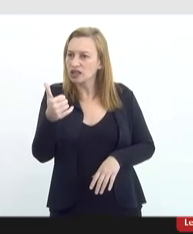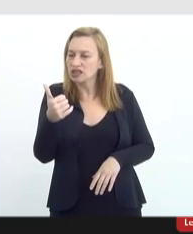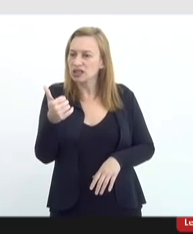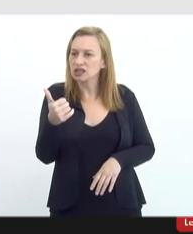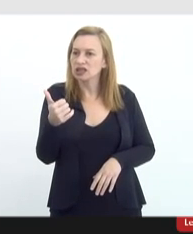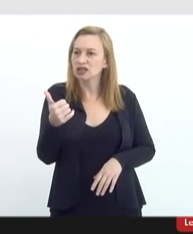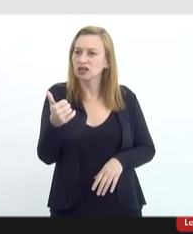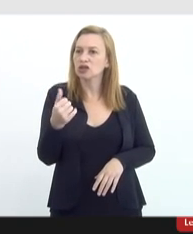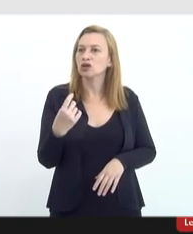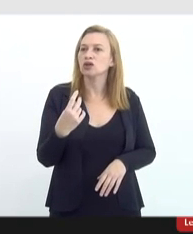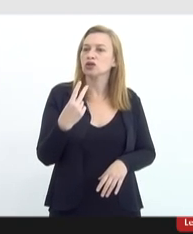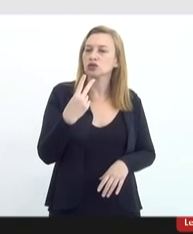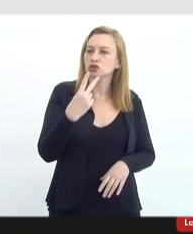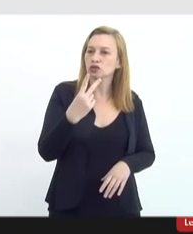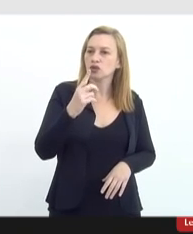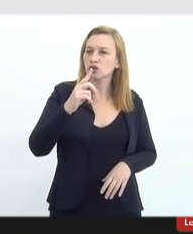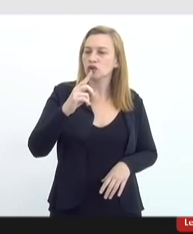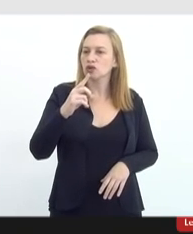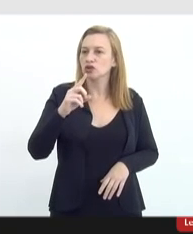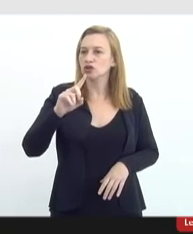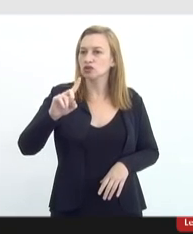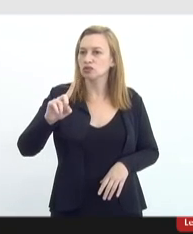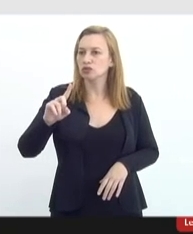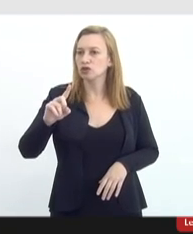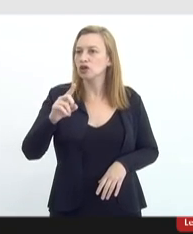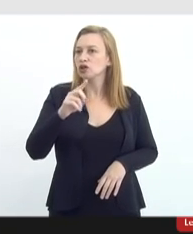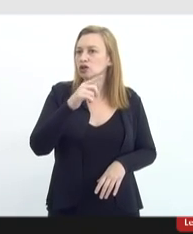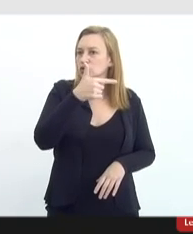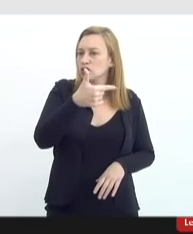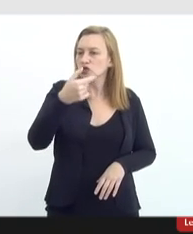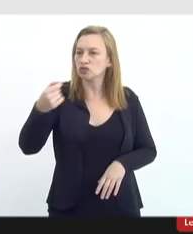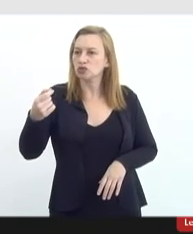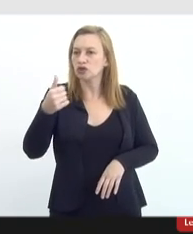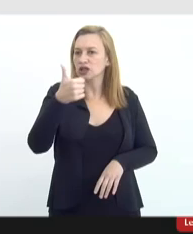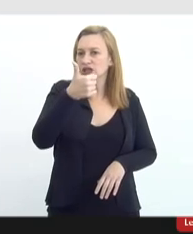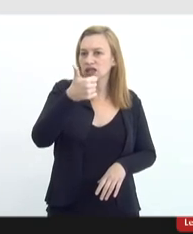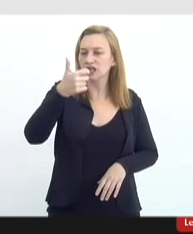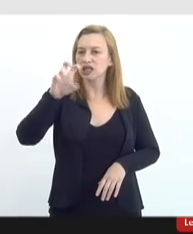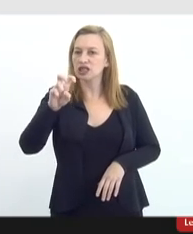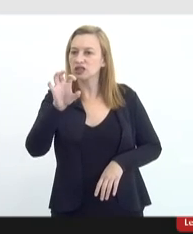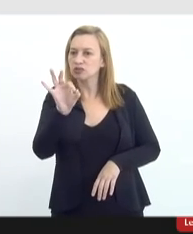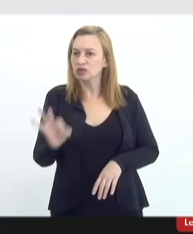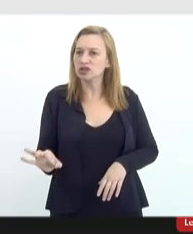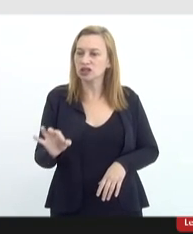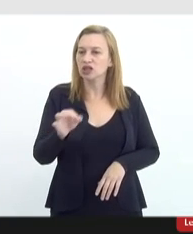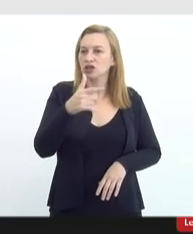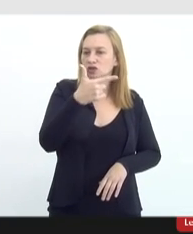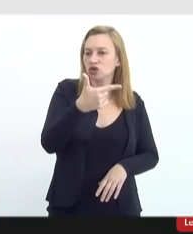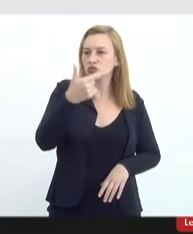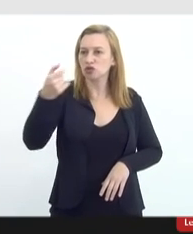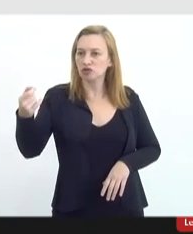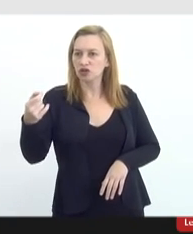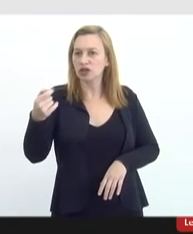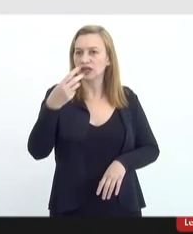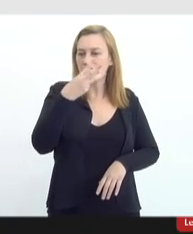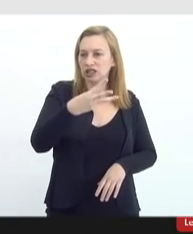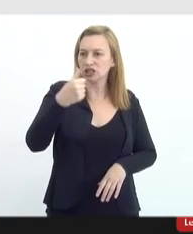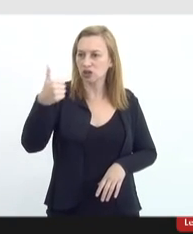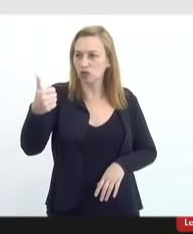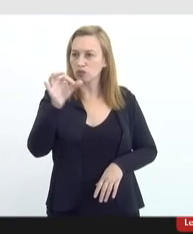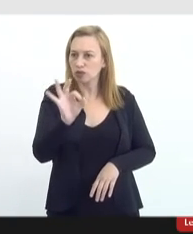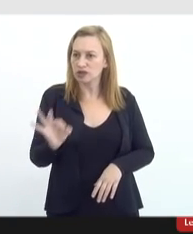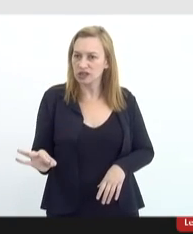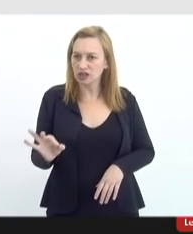população, 2000, 15%, 2010, 22%, 2020, 31%